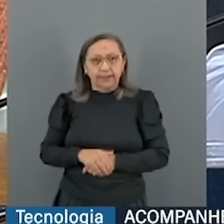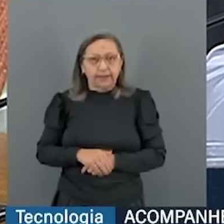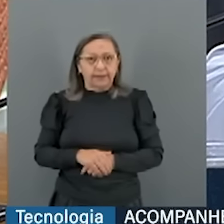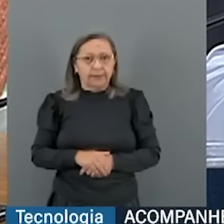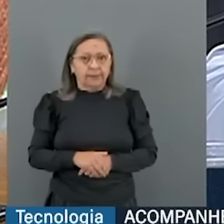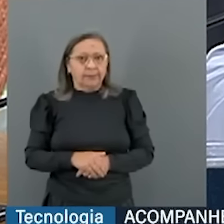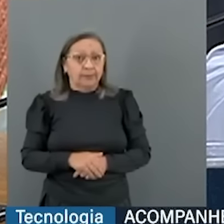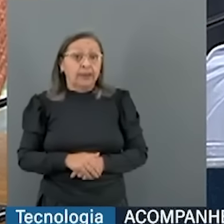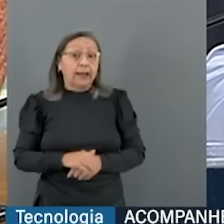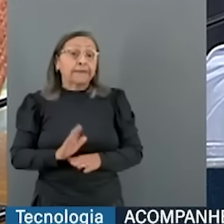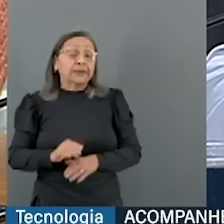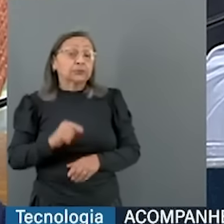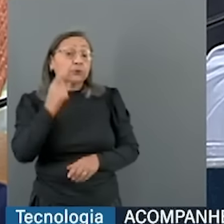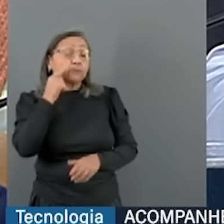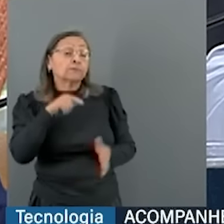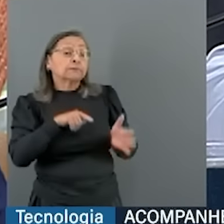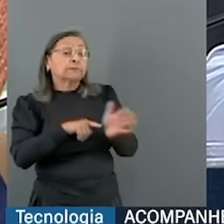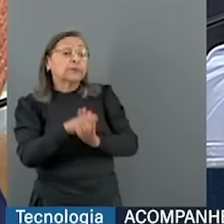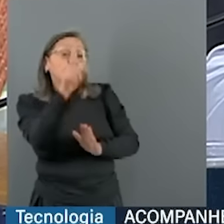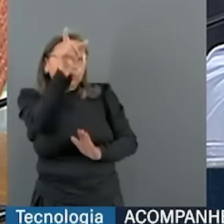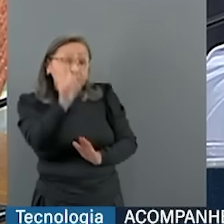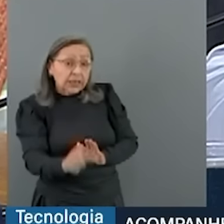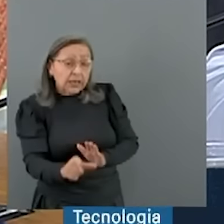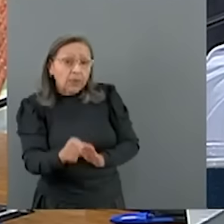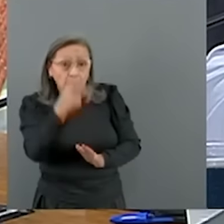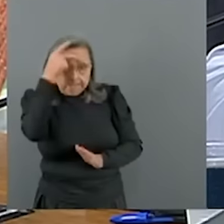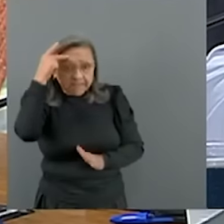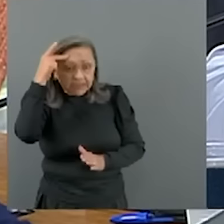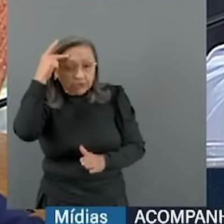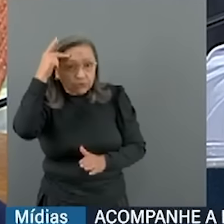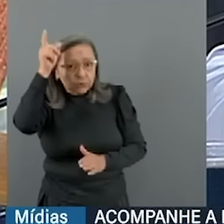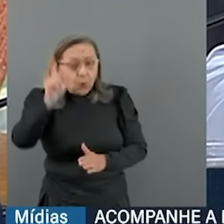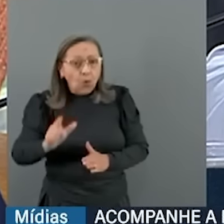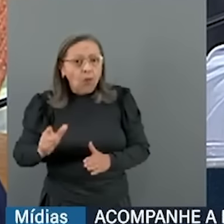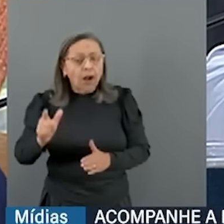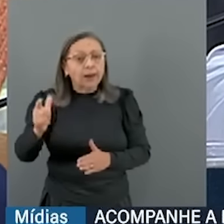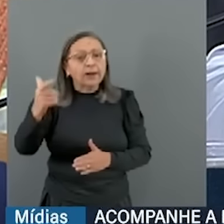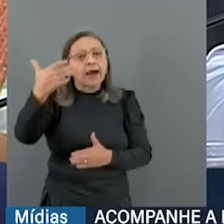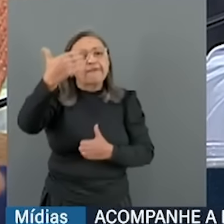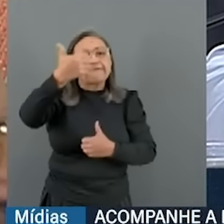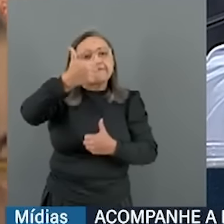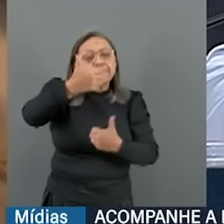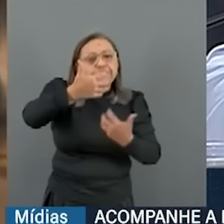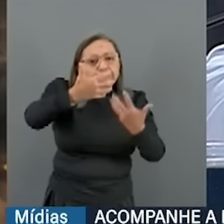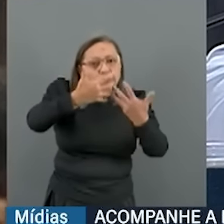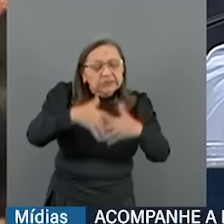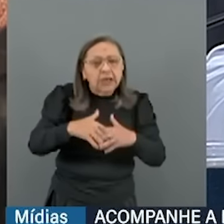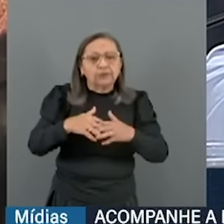mas, como julgador, assim, Vossa Excelência